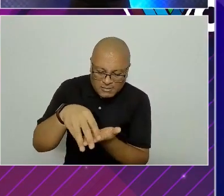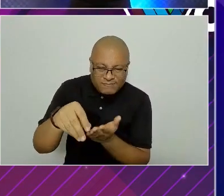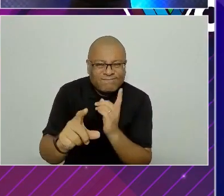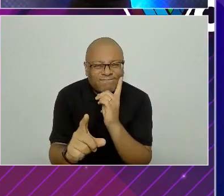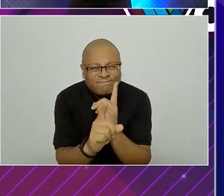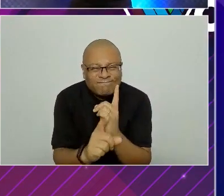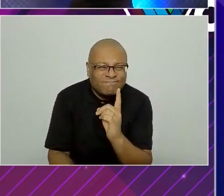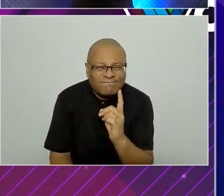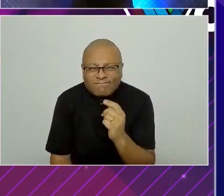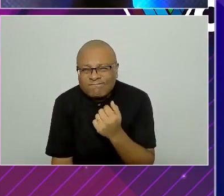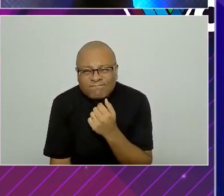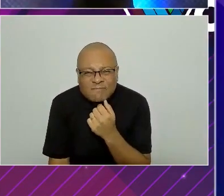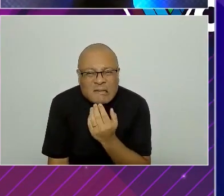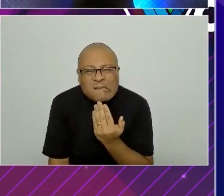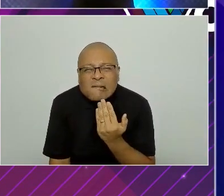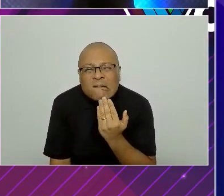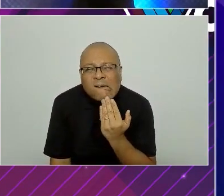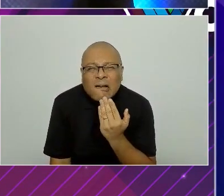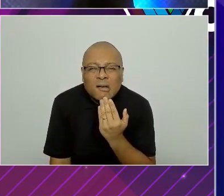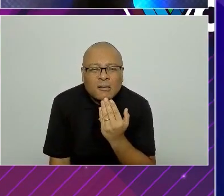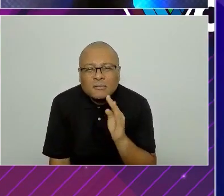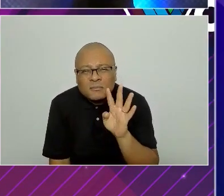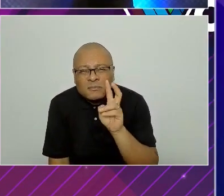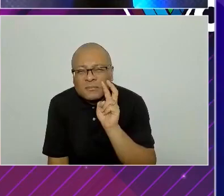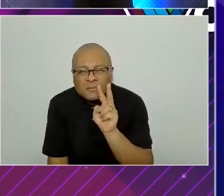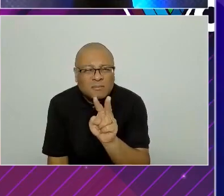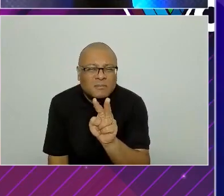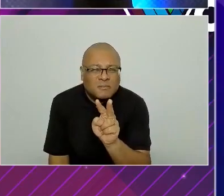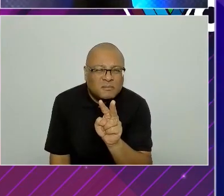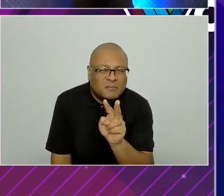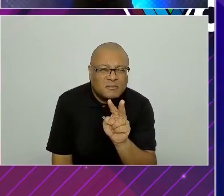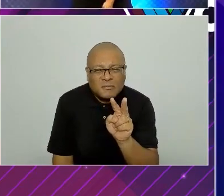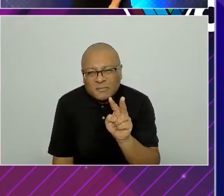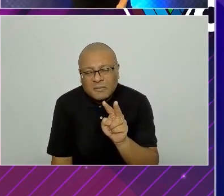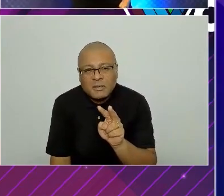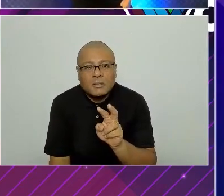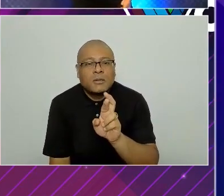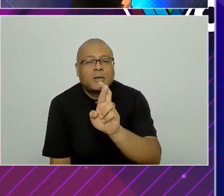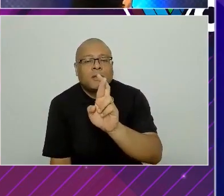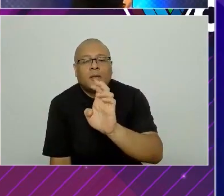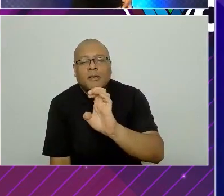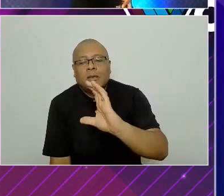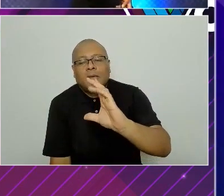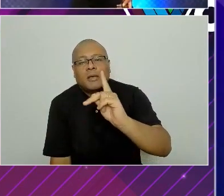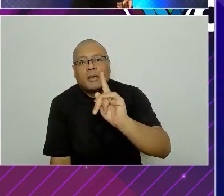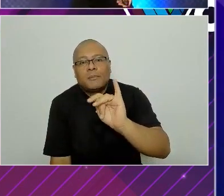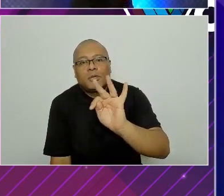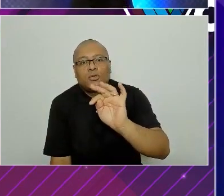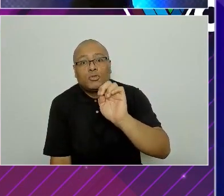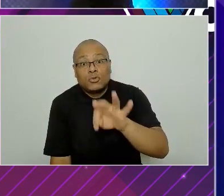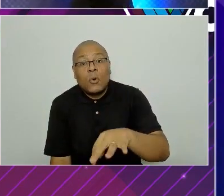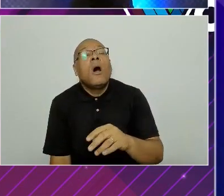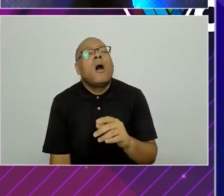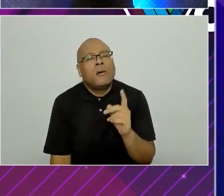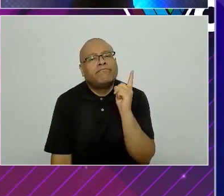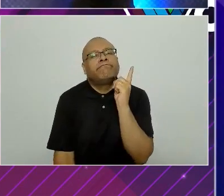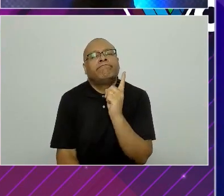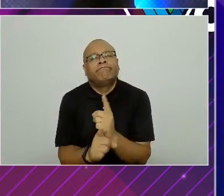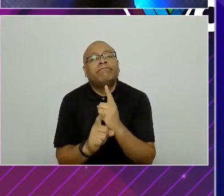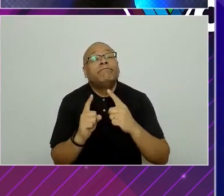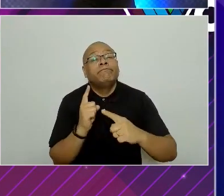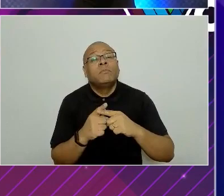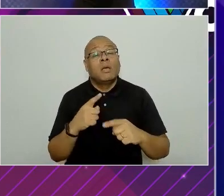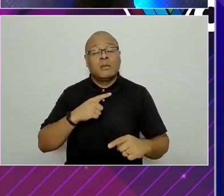estava ali, provavelmente um reCAPTCHA, né, que eles chamam, você conseguiu identificar mesmo assim, né? Porque a gente